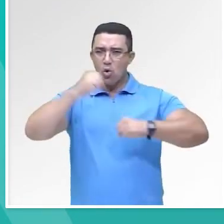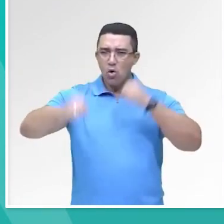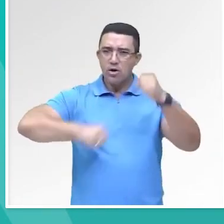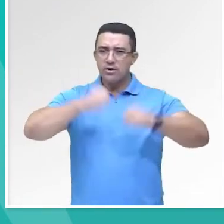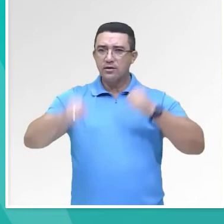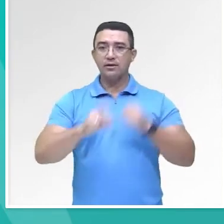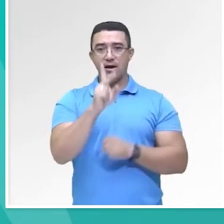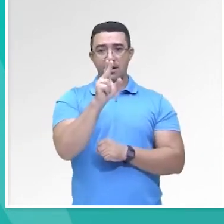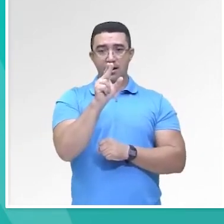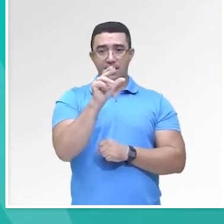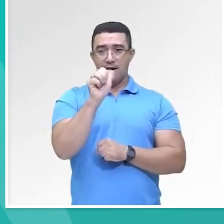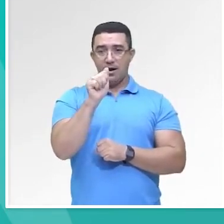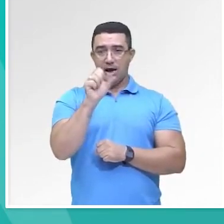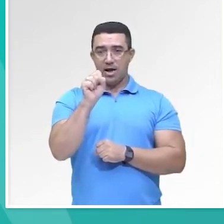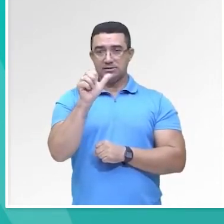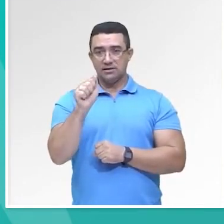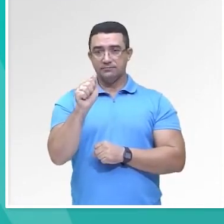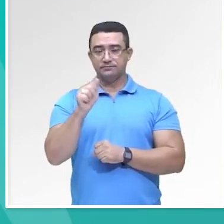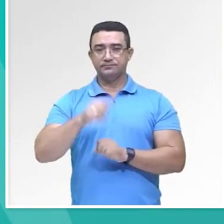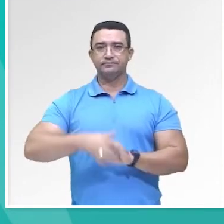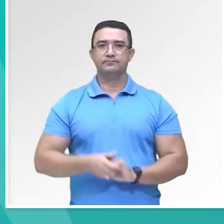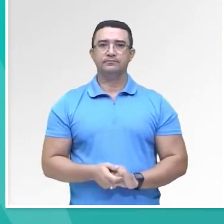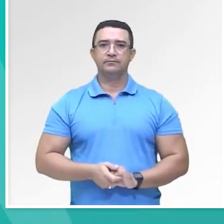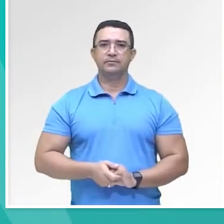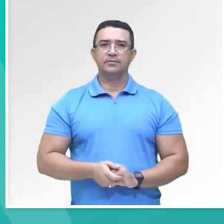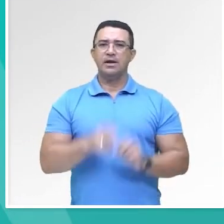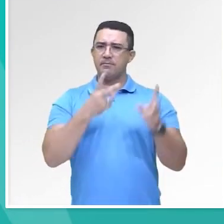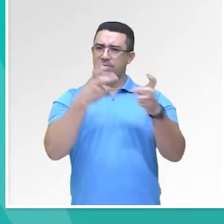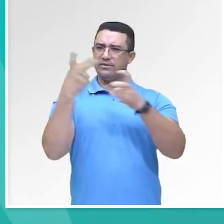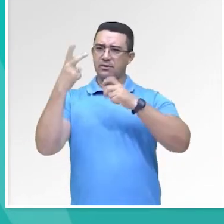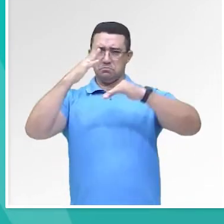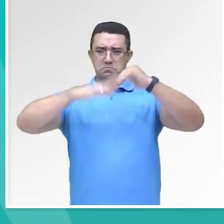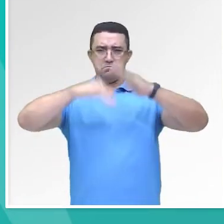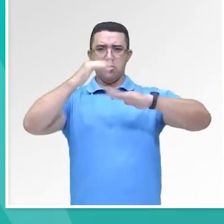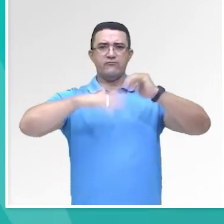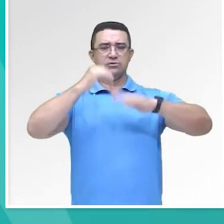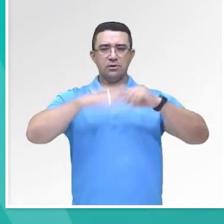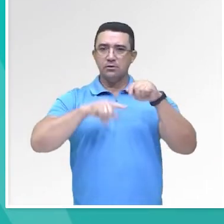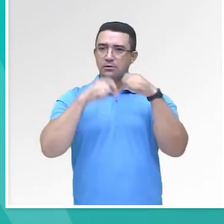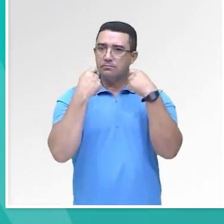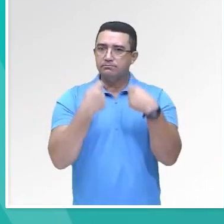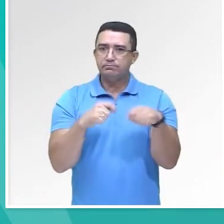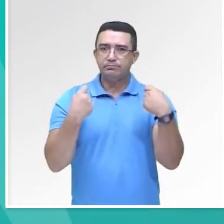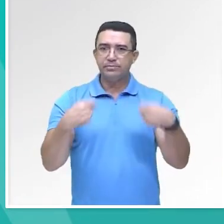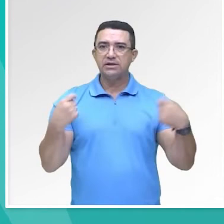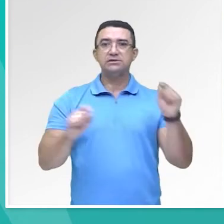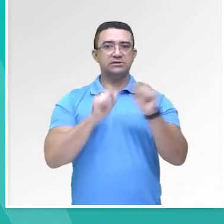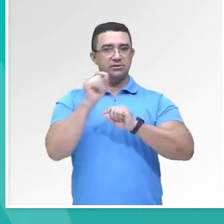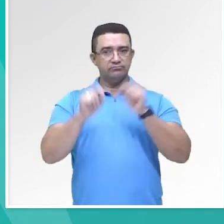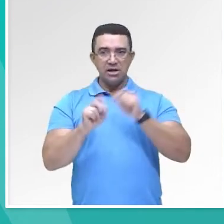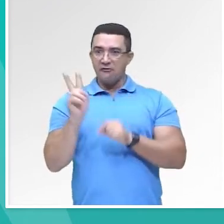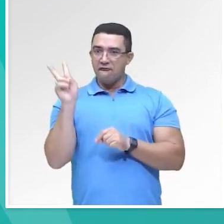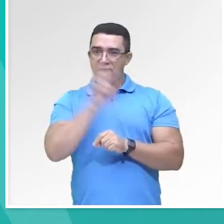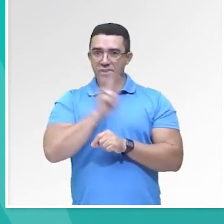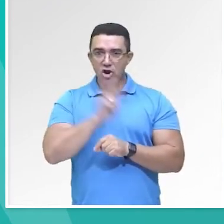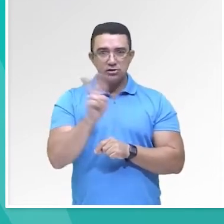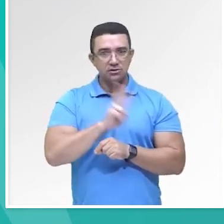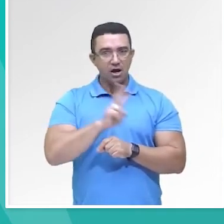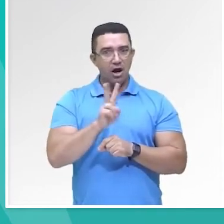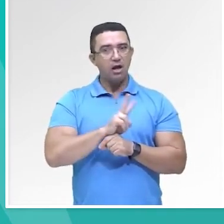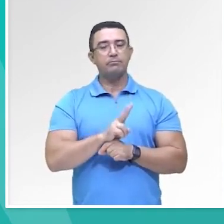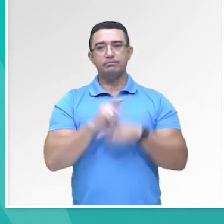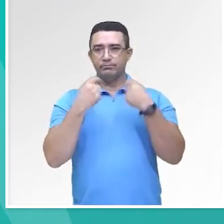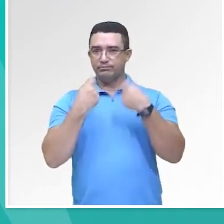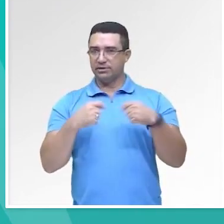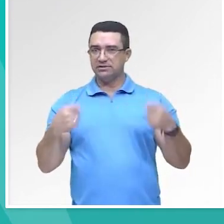primeiramente, observem, percebam que os nossos atletas, eles precisam ter uma velocidade muito grande, ou